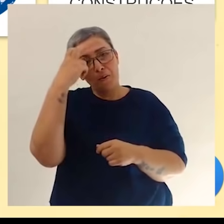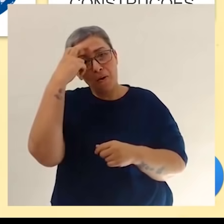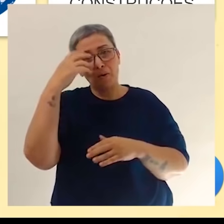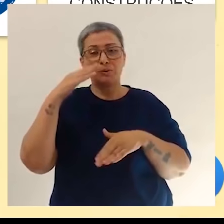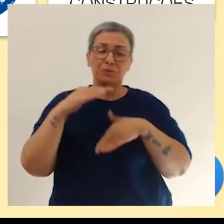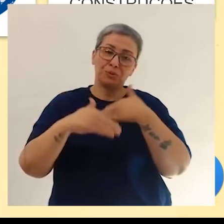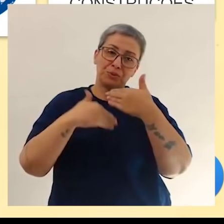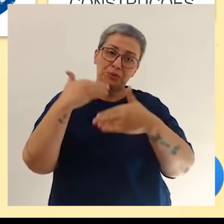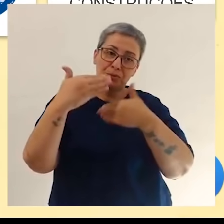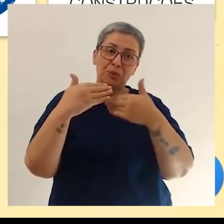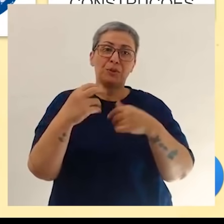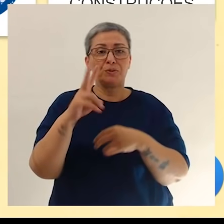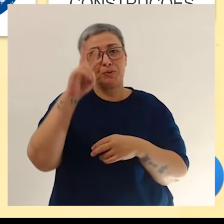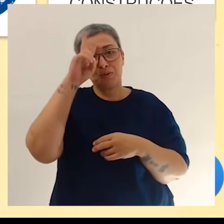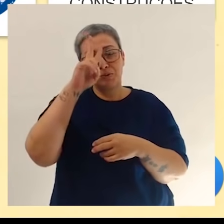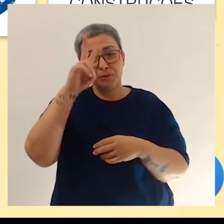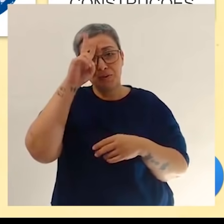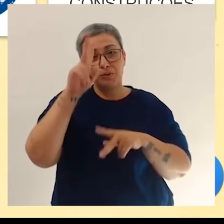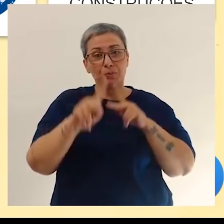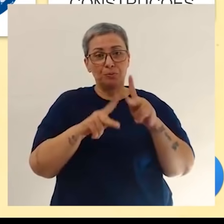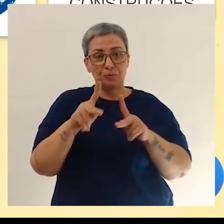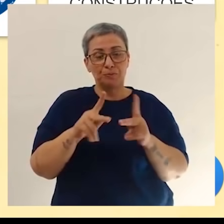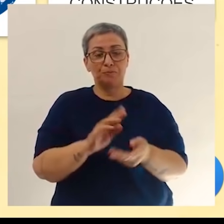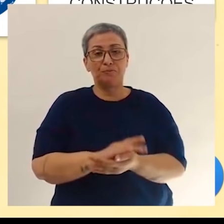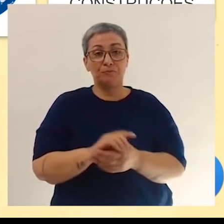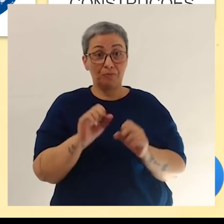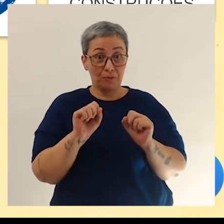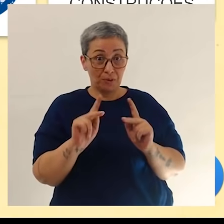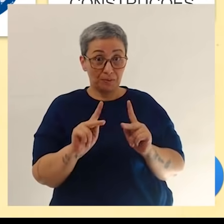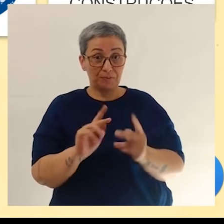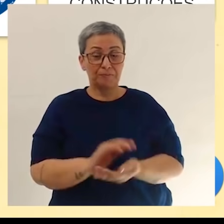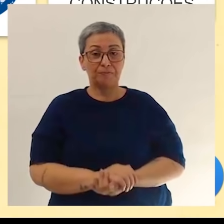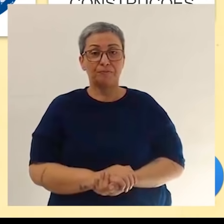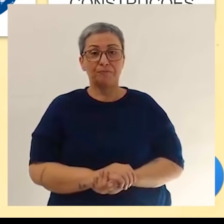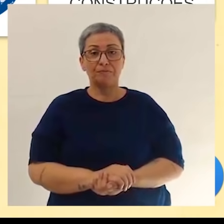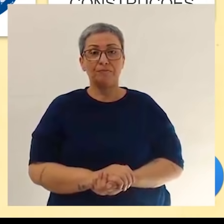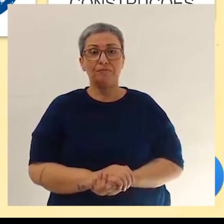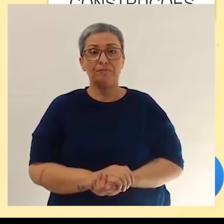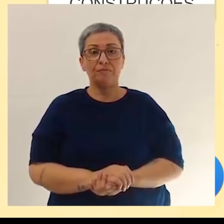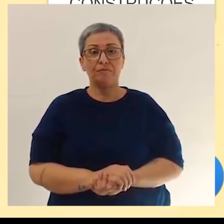cultura, o desenvolvimento e a história de um povo, tá bom?